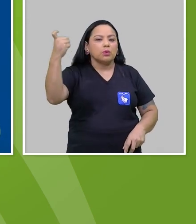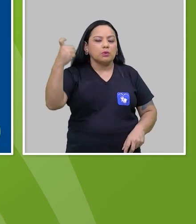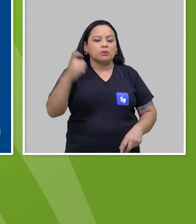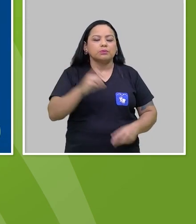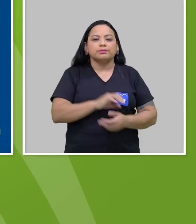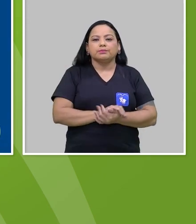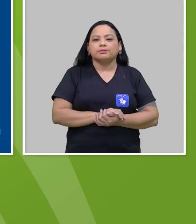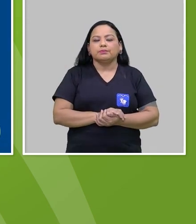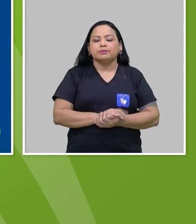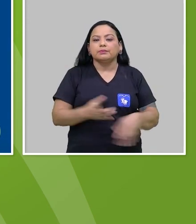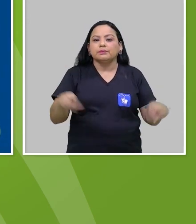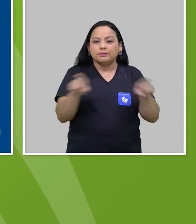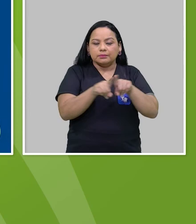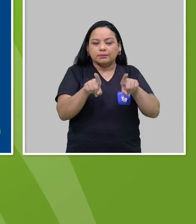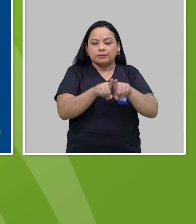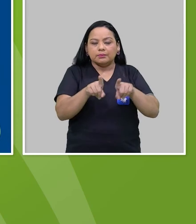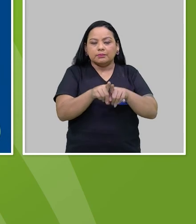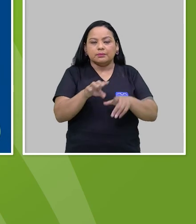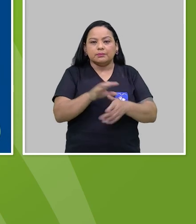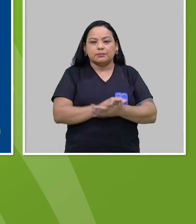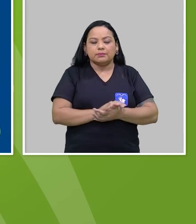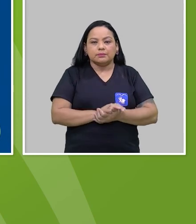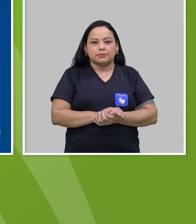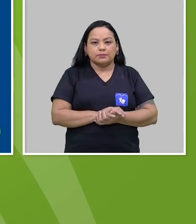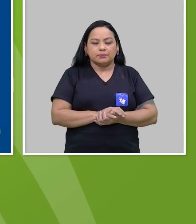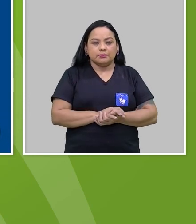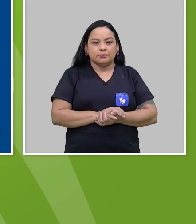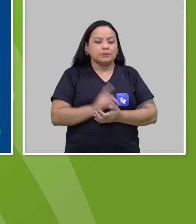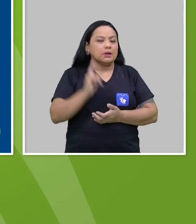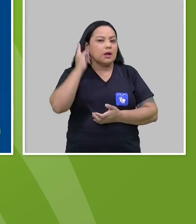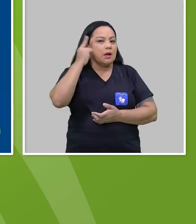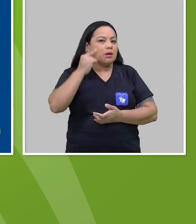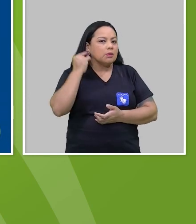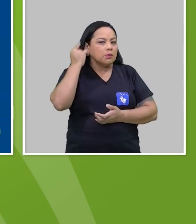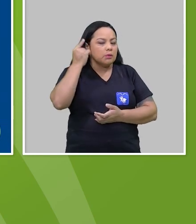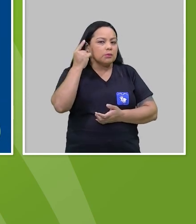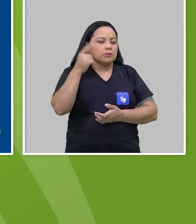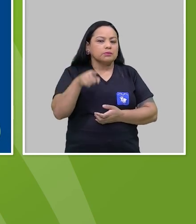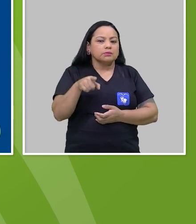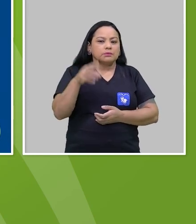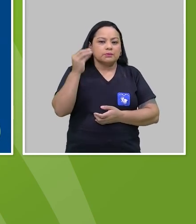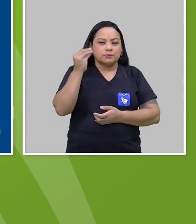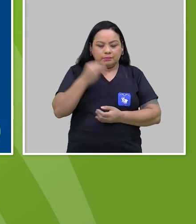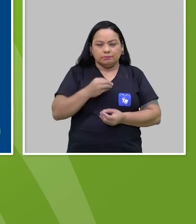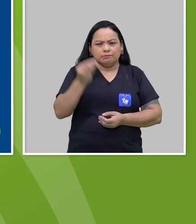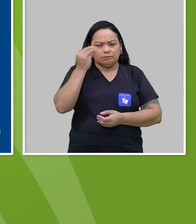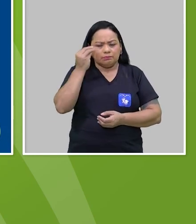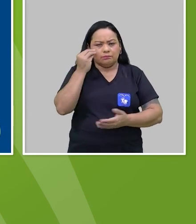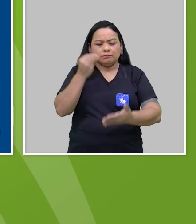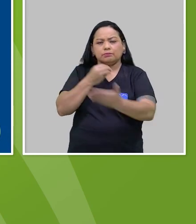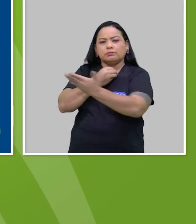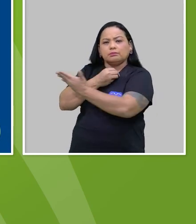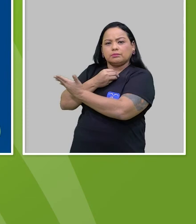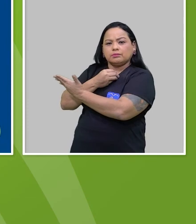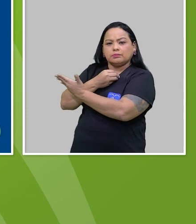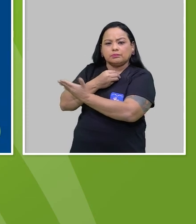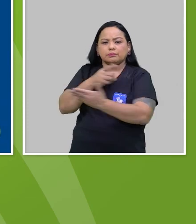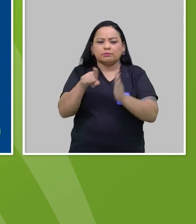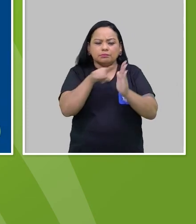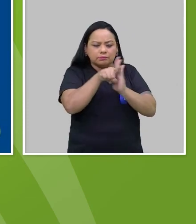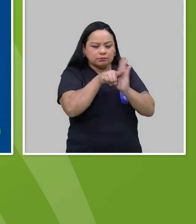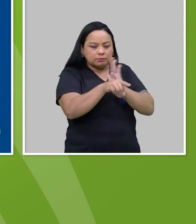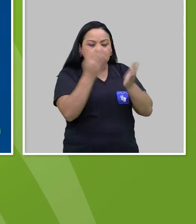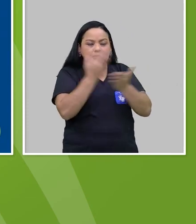ok? Inclusive, o aparelho auditivo, né? Você está vendo aí, ele foi estudado